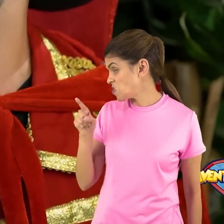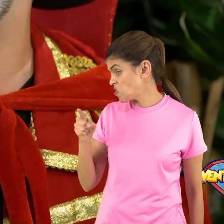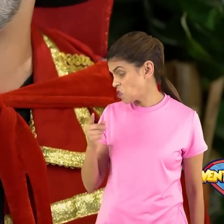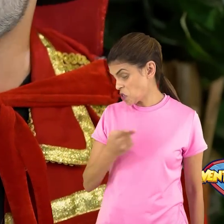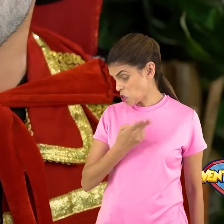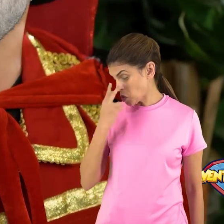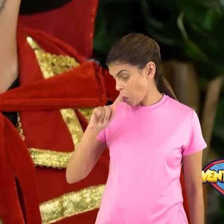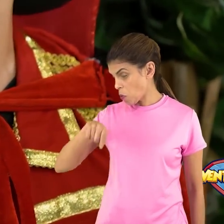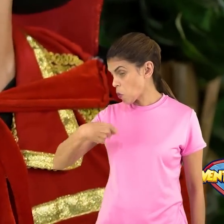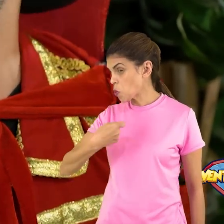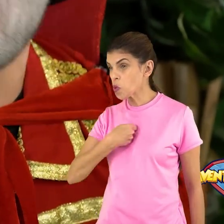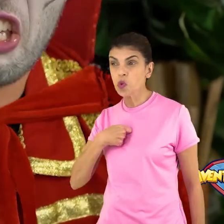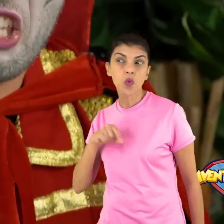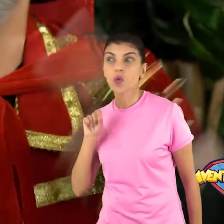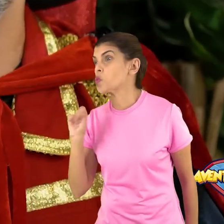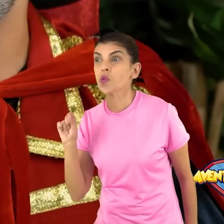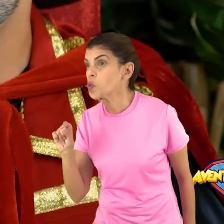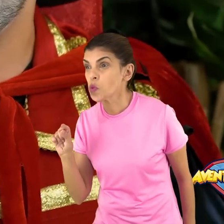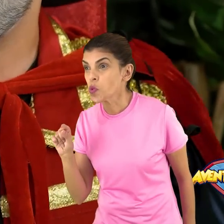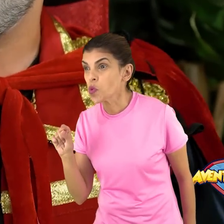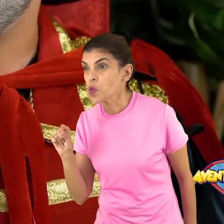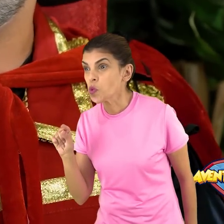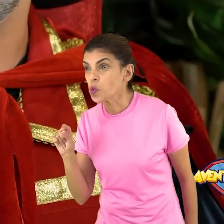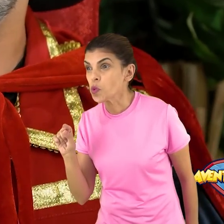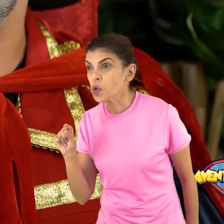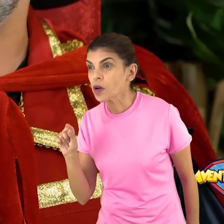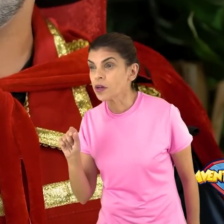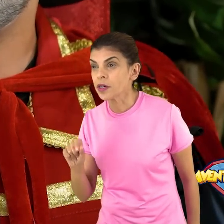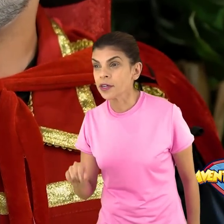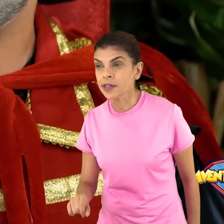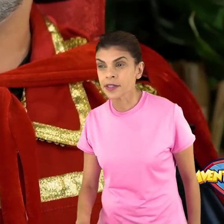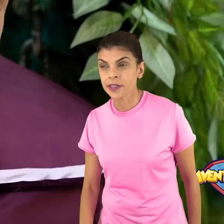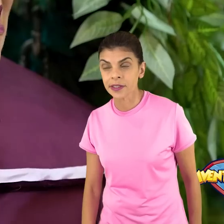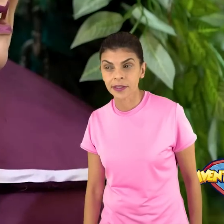Você me chamou de quê?